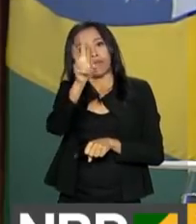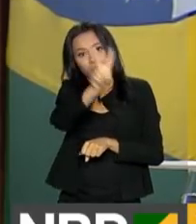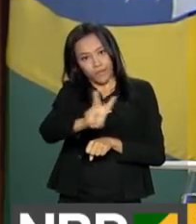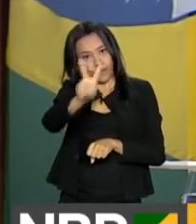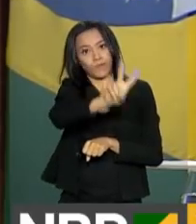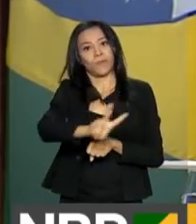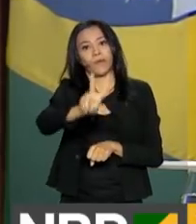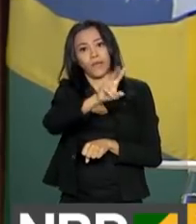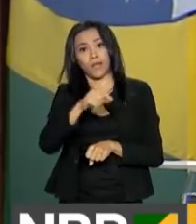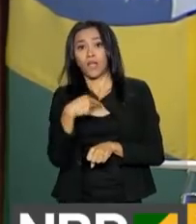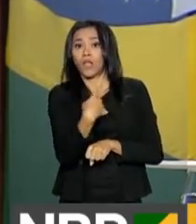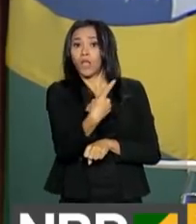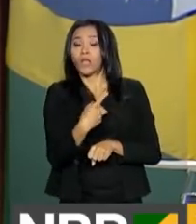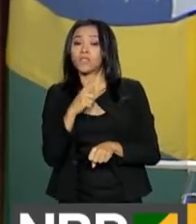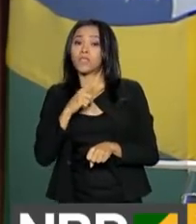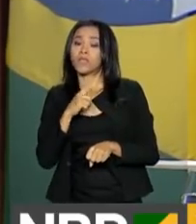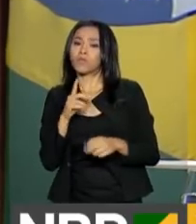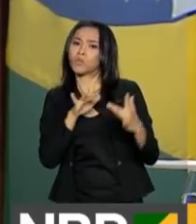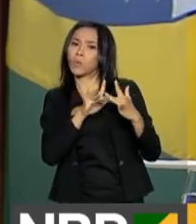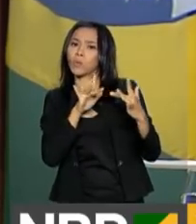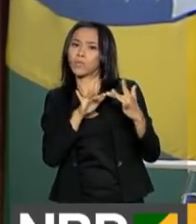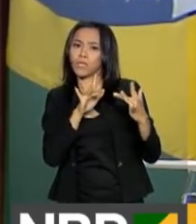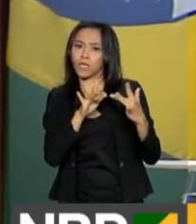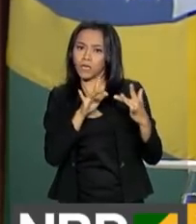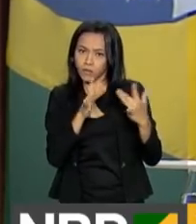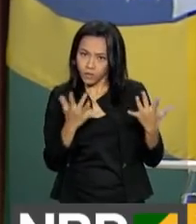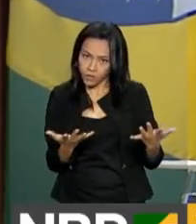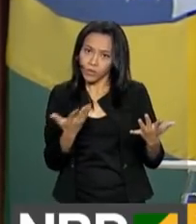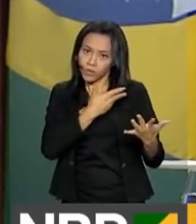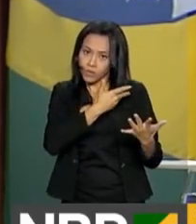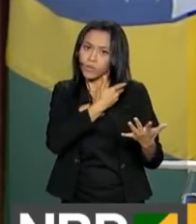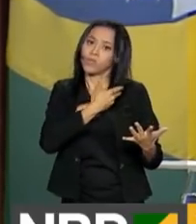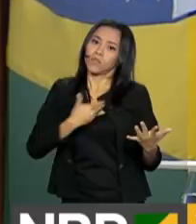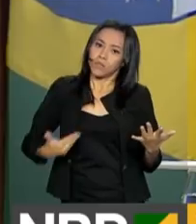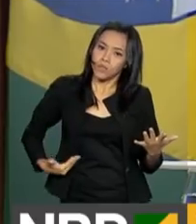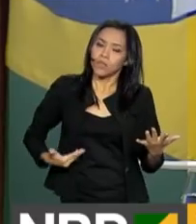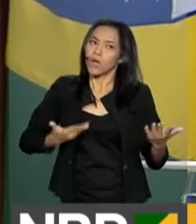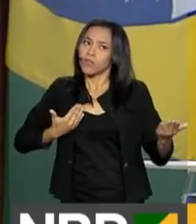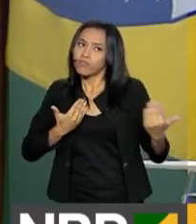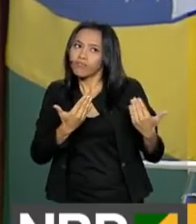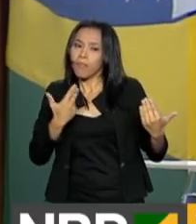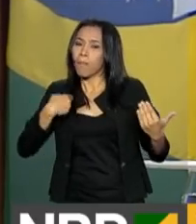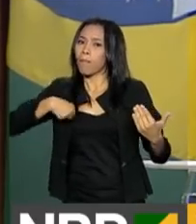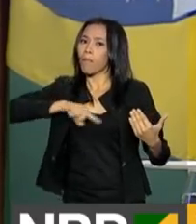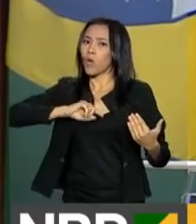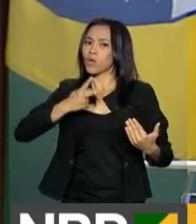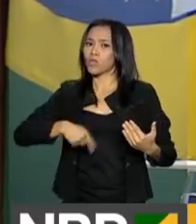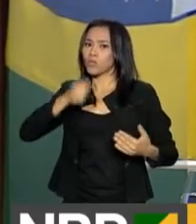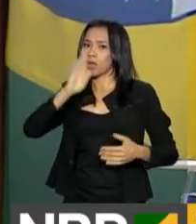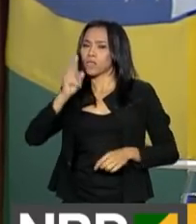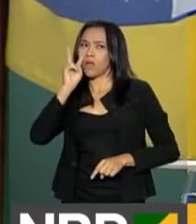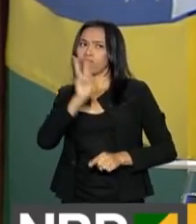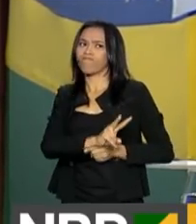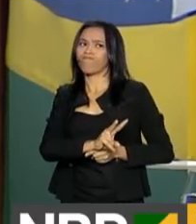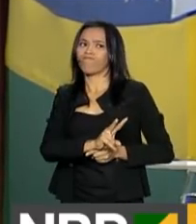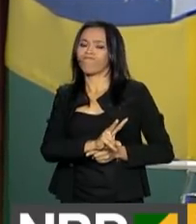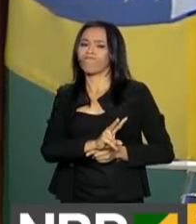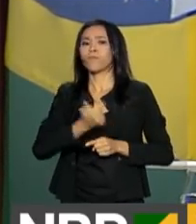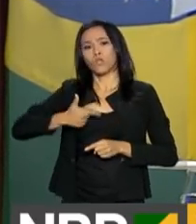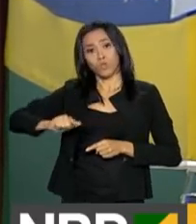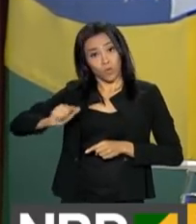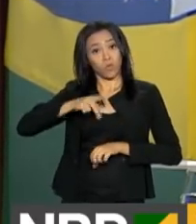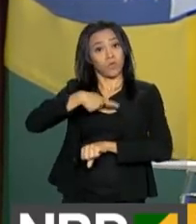relação institucional com o estado venezuelano mas temos observações não apenas o brasil mas os integrantes